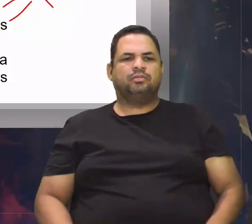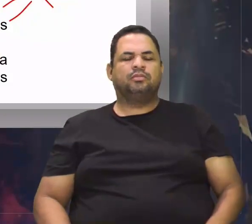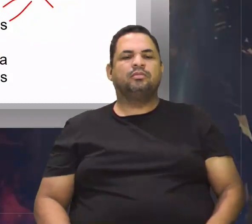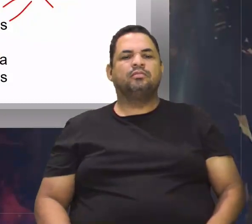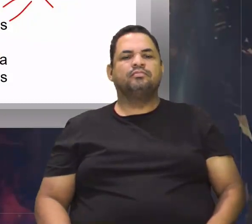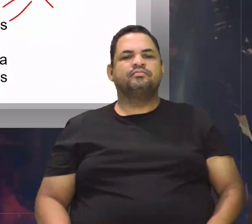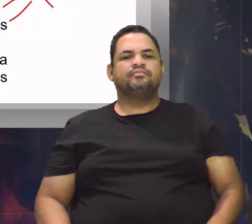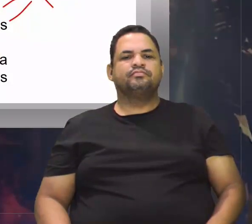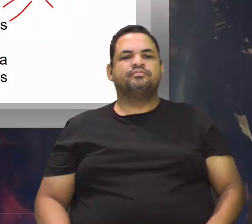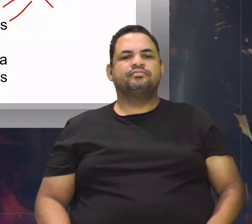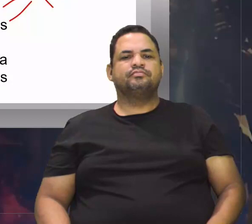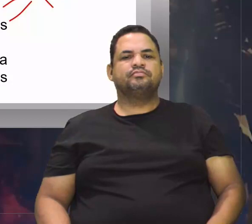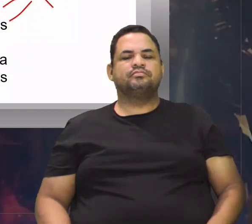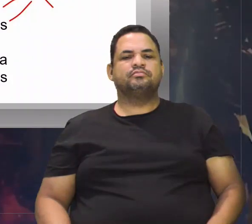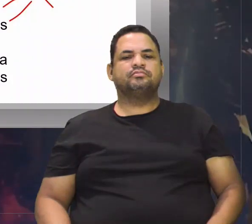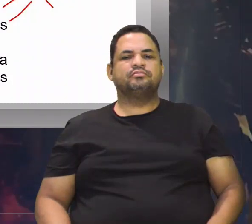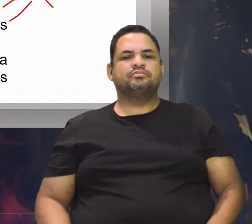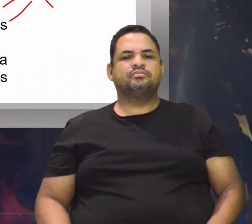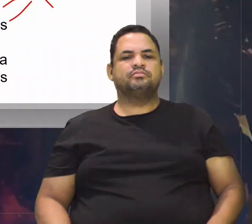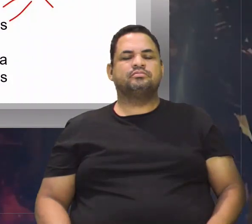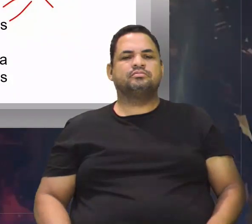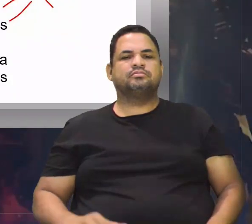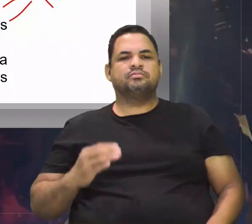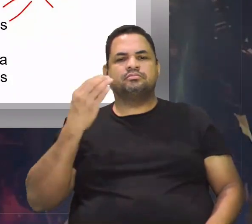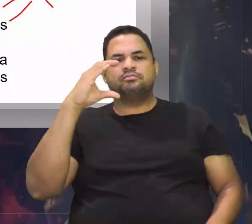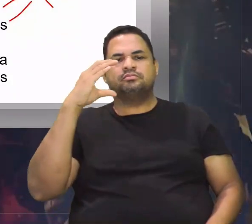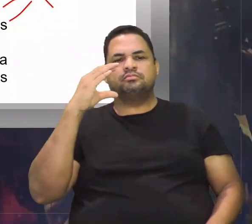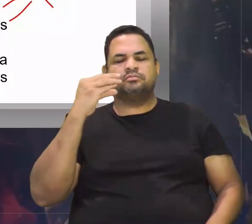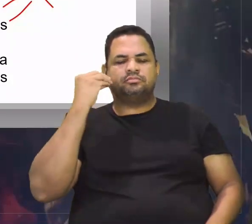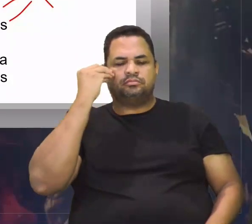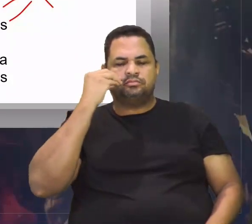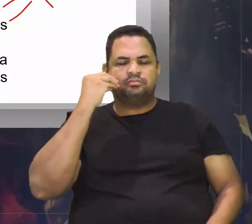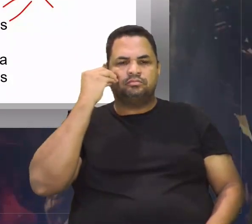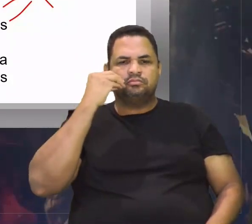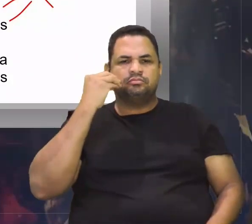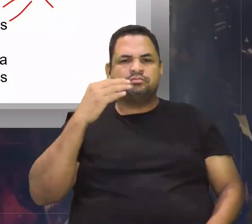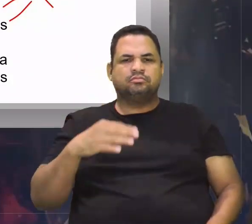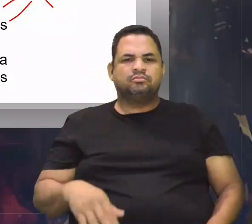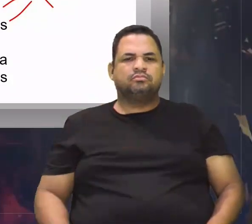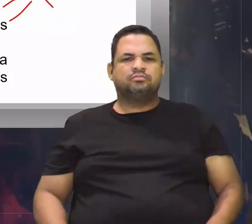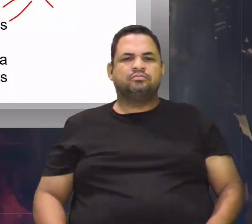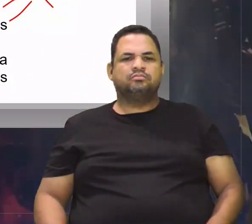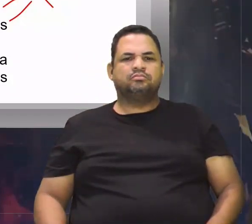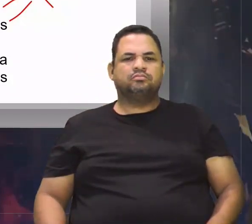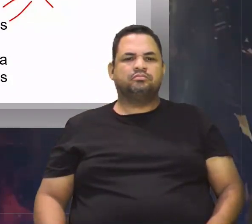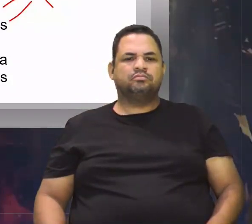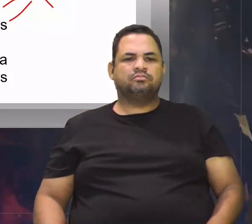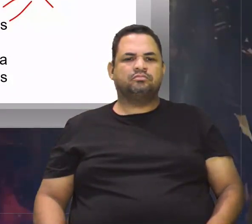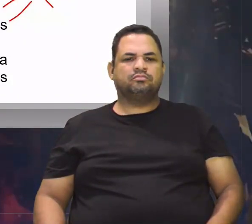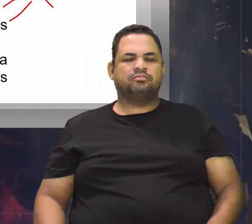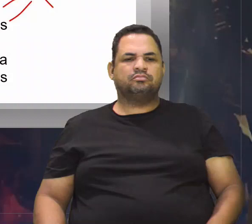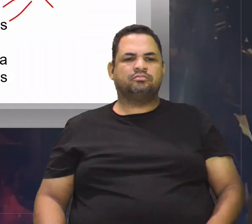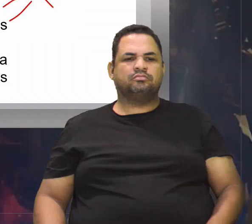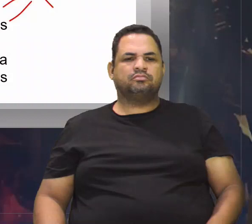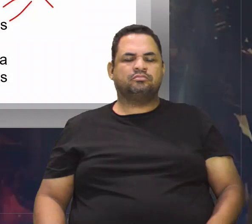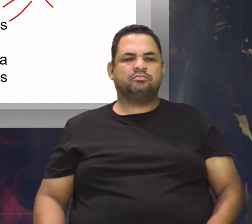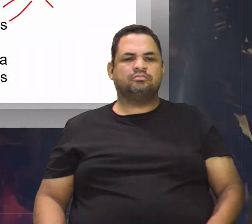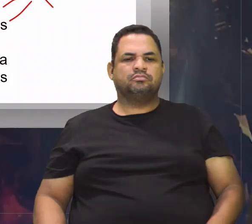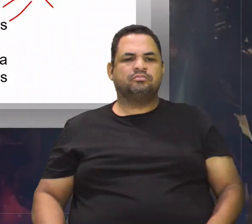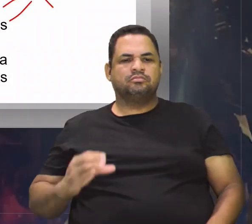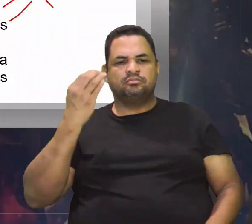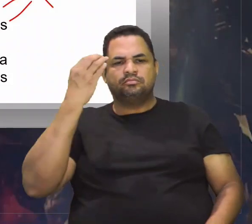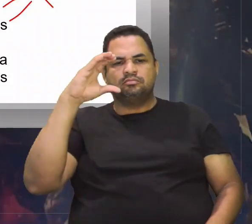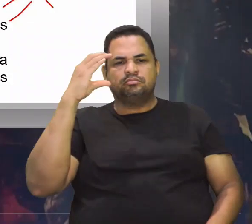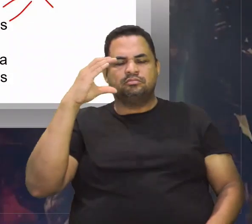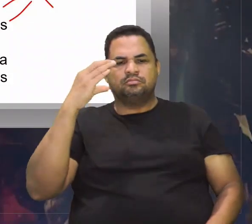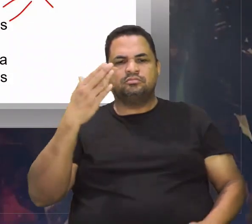vai estar acontecendo? Ciência experimental. É aí que eu falo, aluno. A ciência, ela